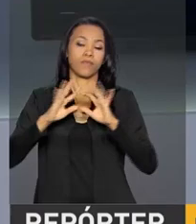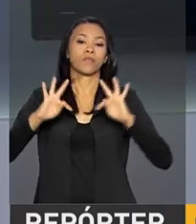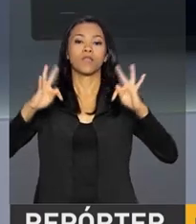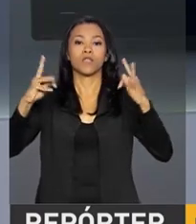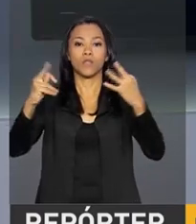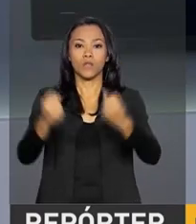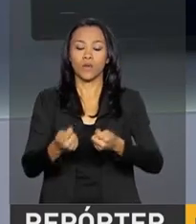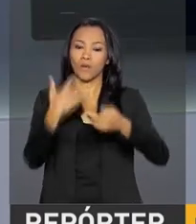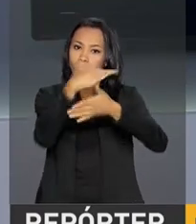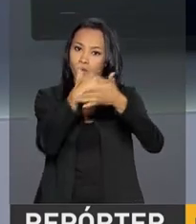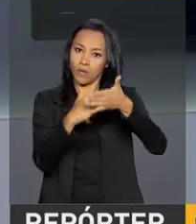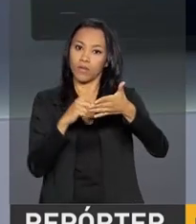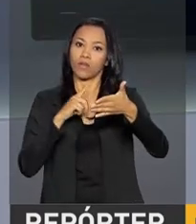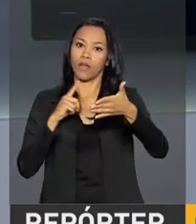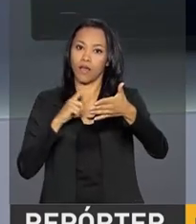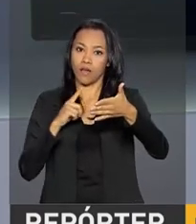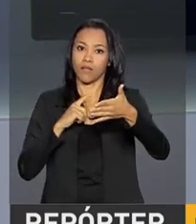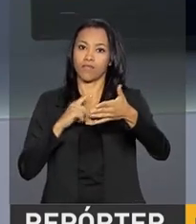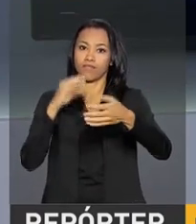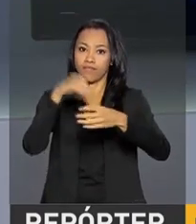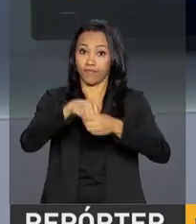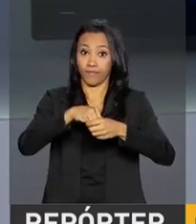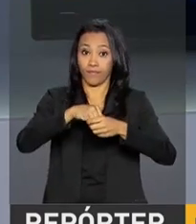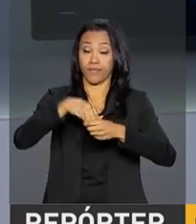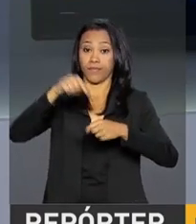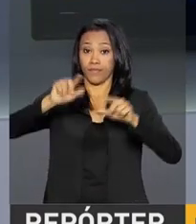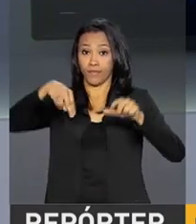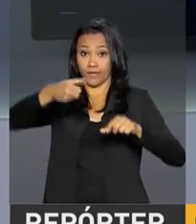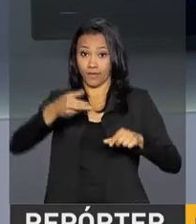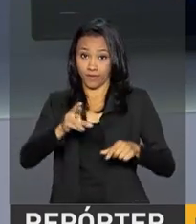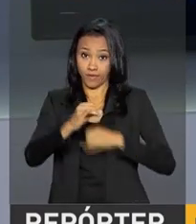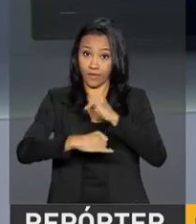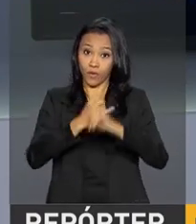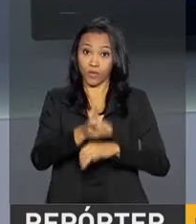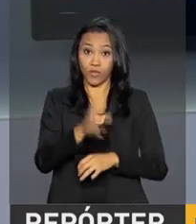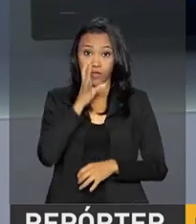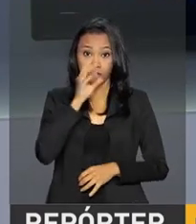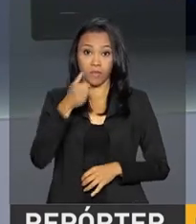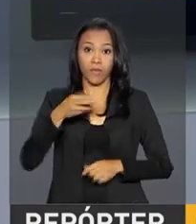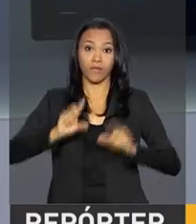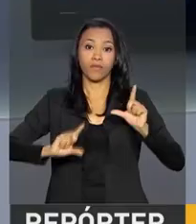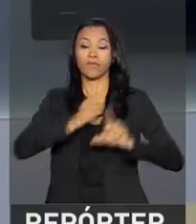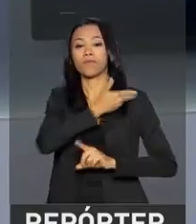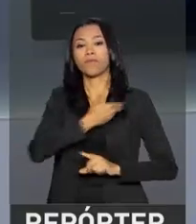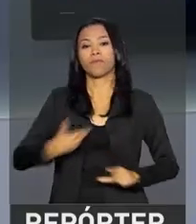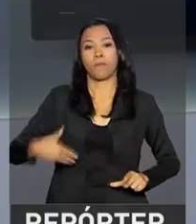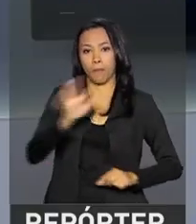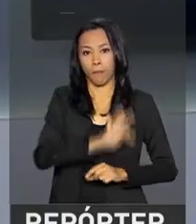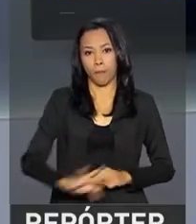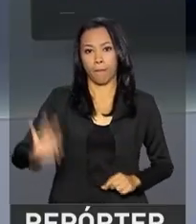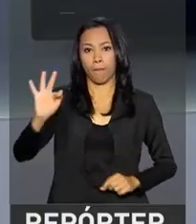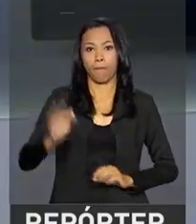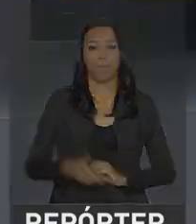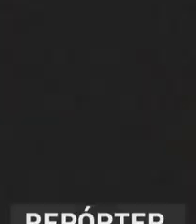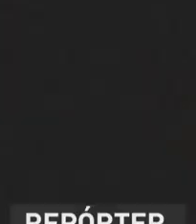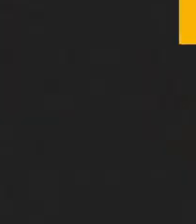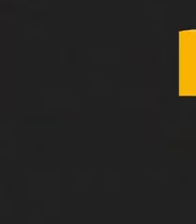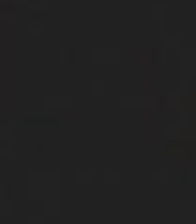toda a nossa programação também está na página da nbr na internet continue na nbr a tv do governo federal